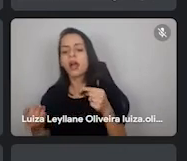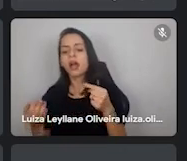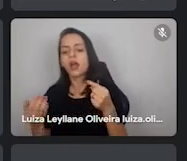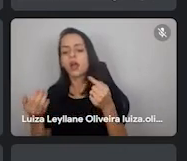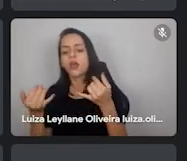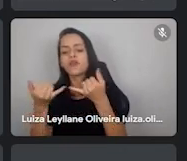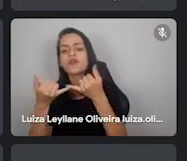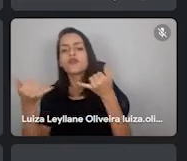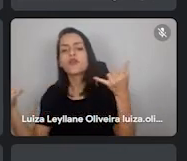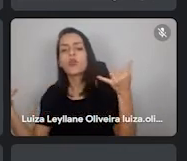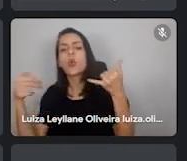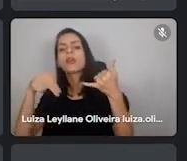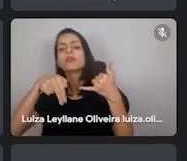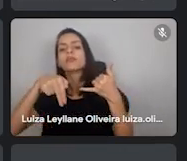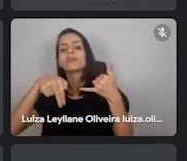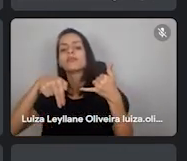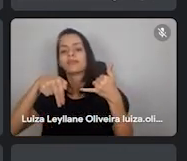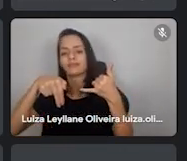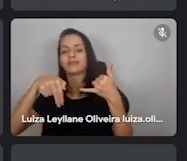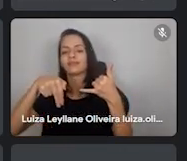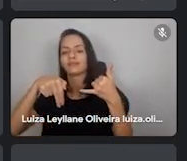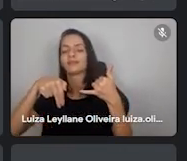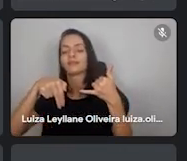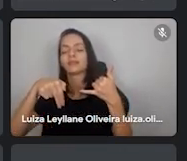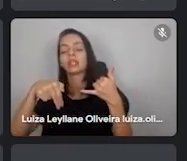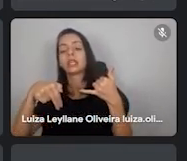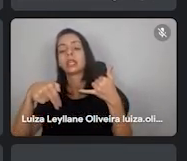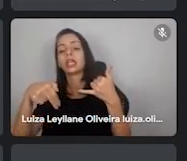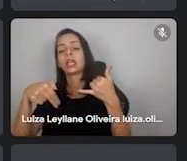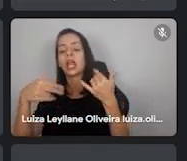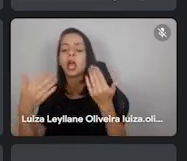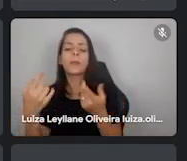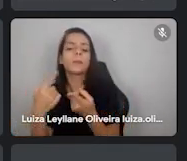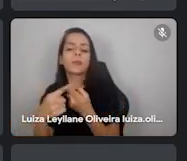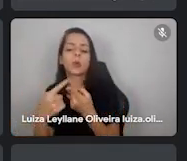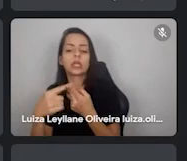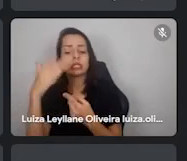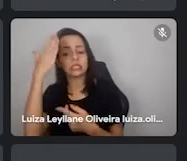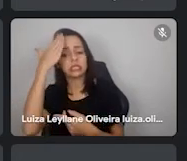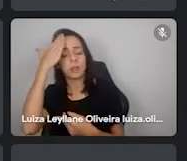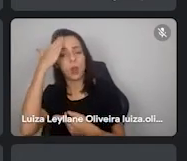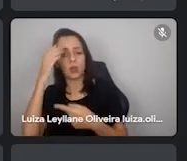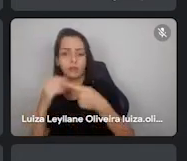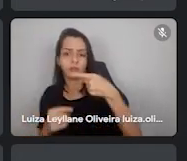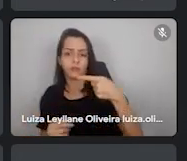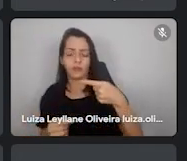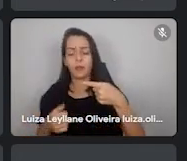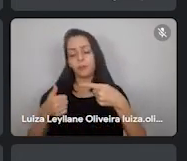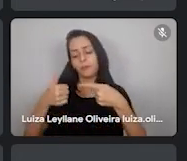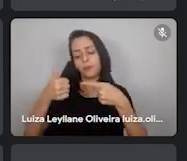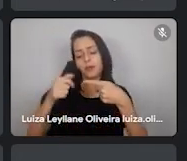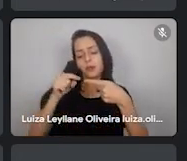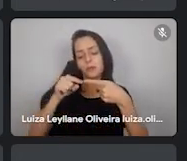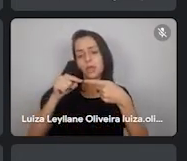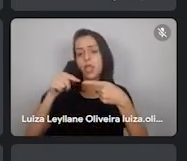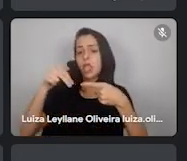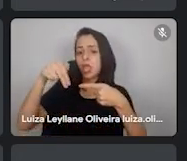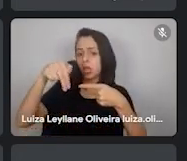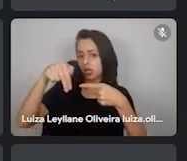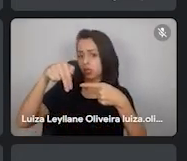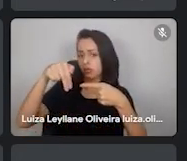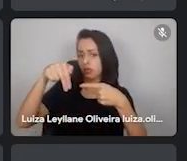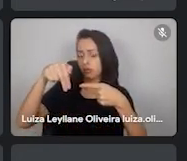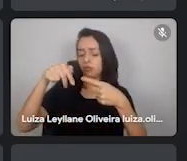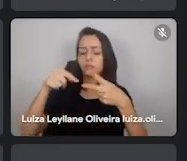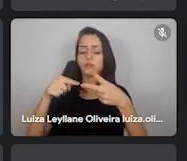neutro. Por quê? Eu sei que aqui o primeiro de cima aqui é o neutro,